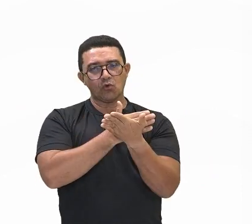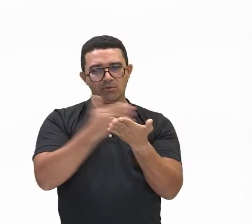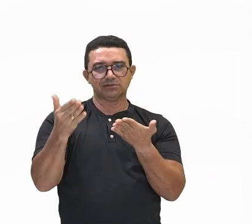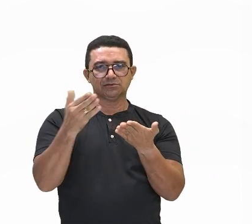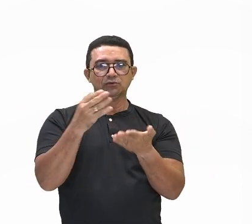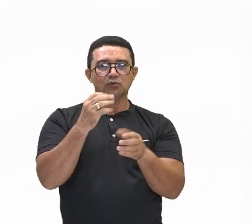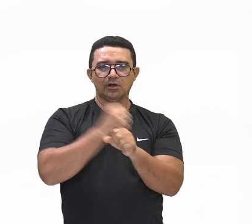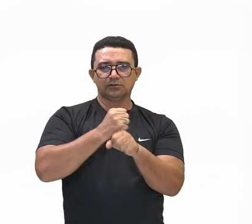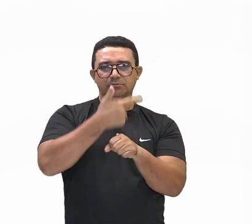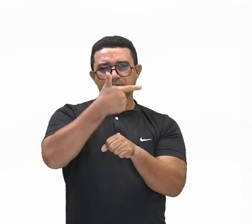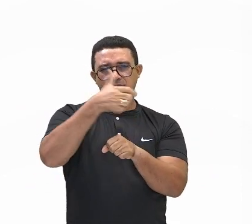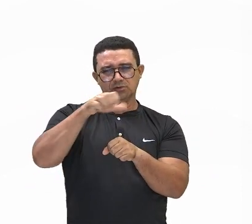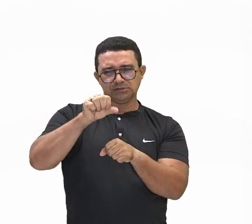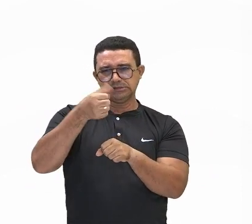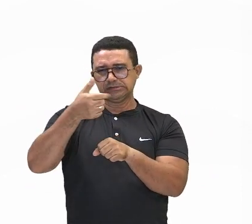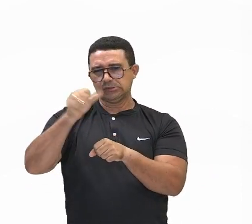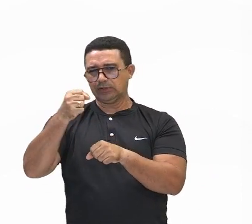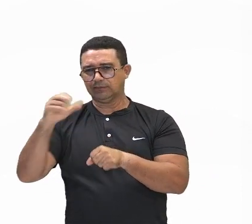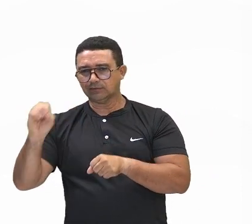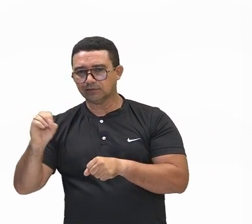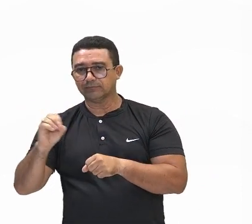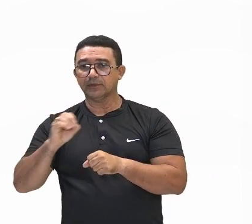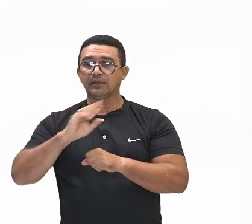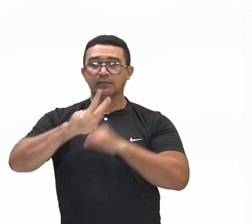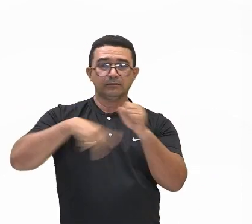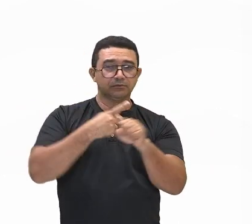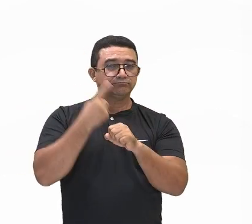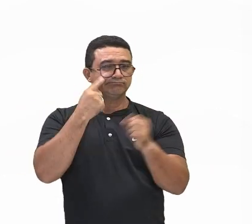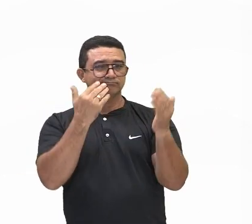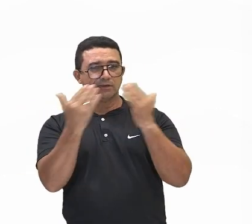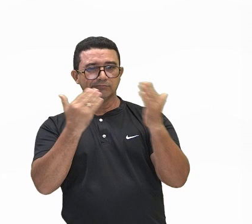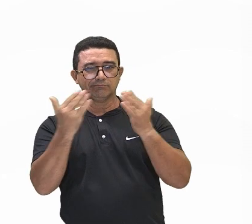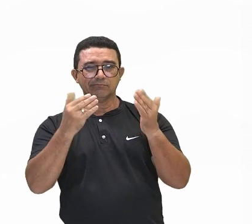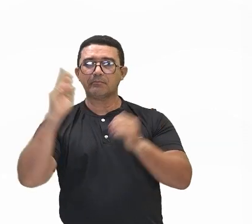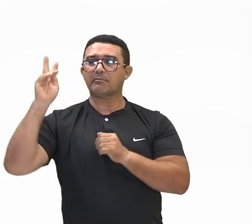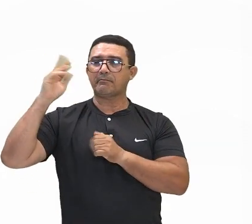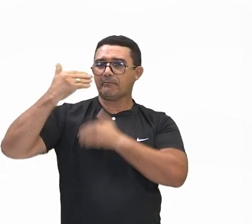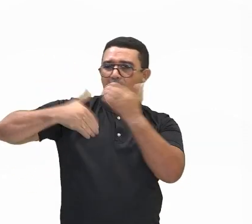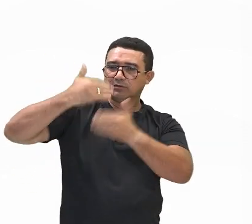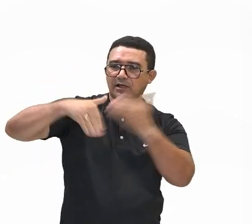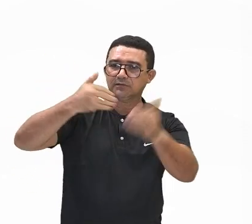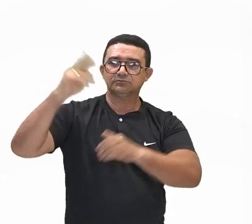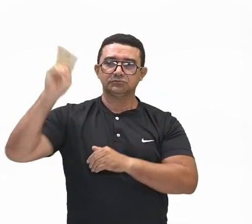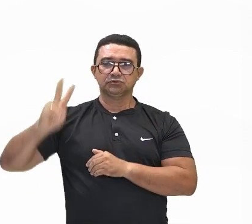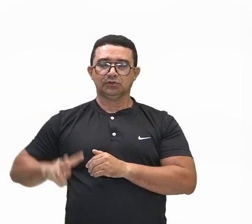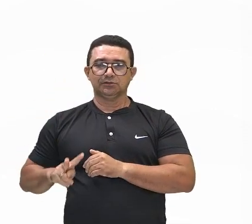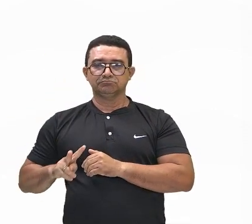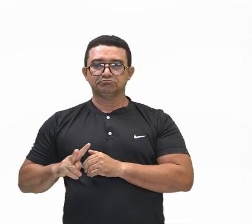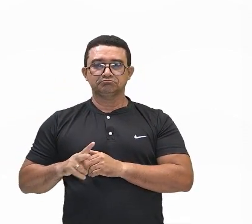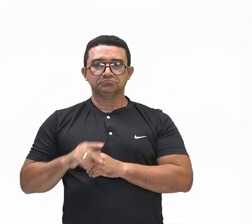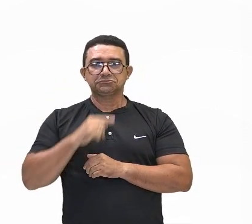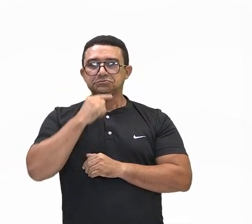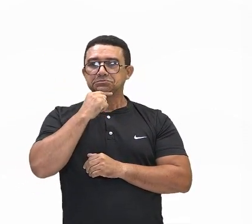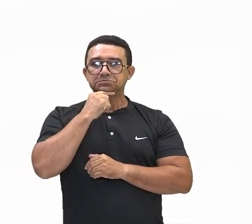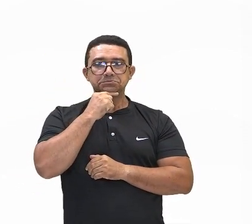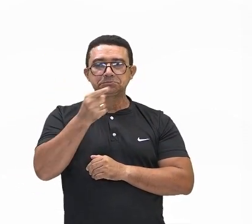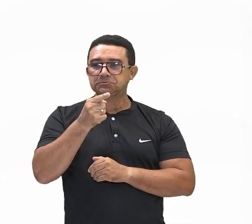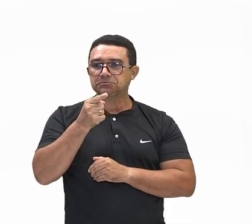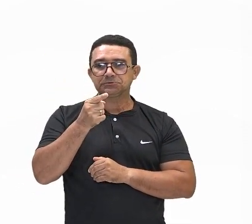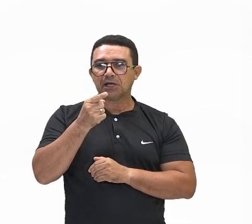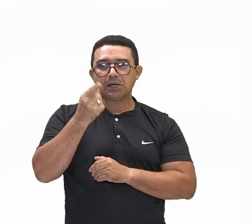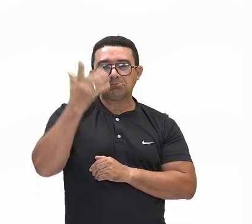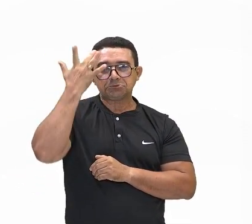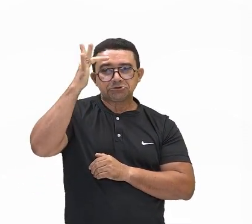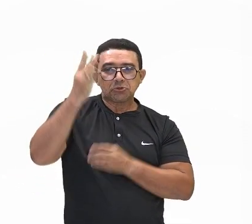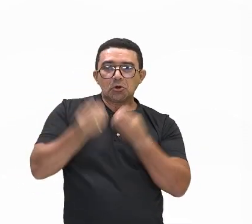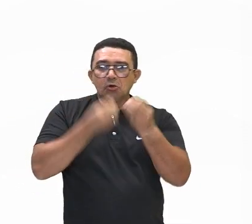1980. Isso porque, daqui a pouco a gente vai analisar um pouquinho do processo histórico, não há um consenso, né, de quando teria